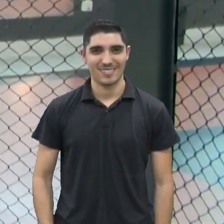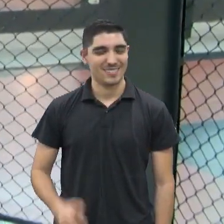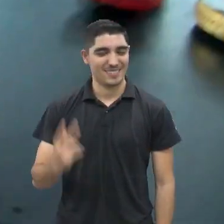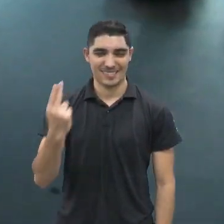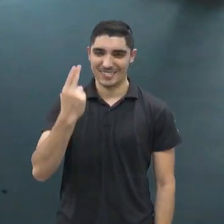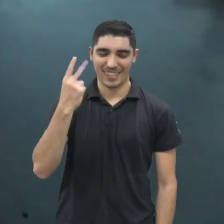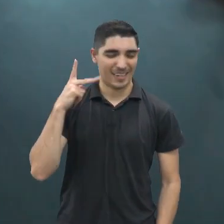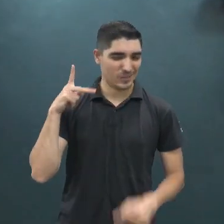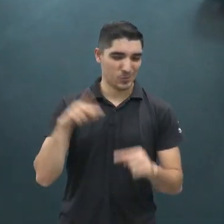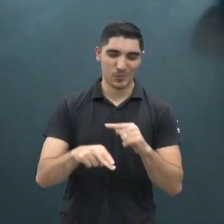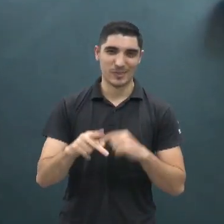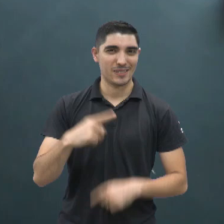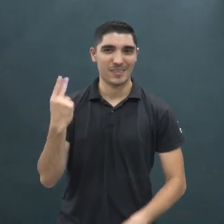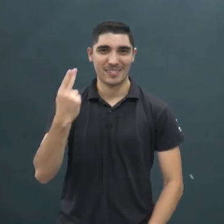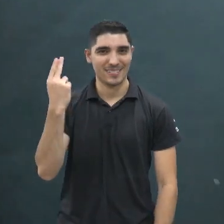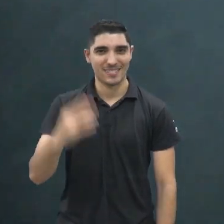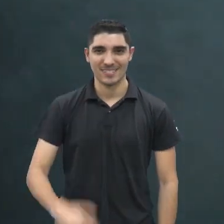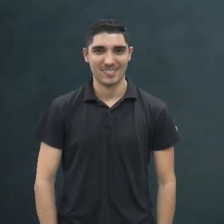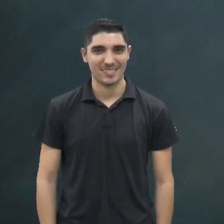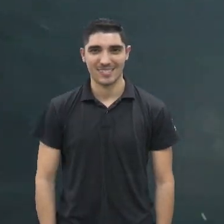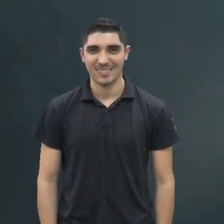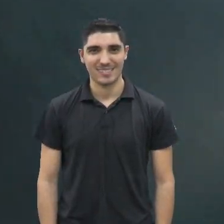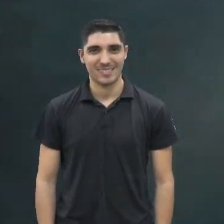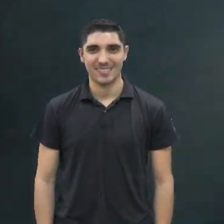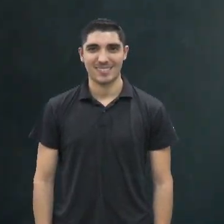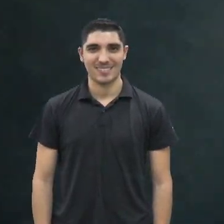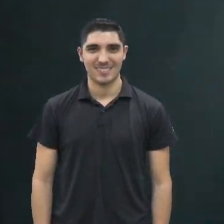Nocaute. Foi.